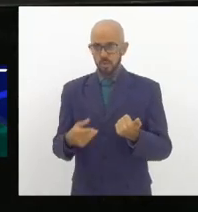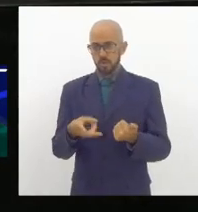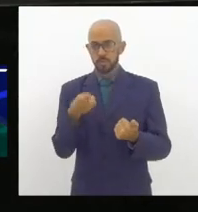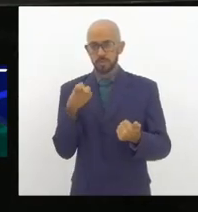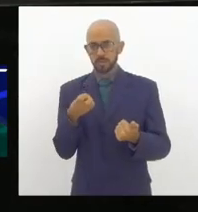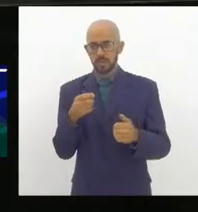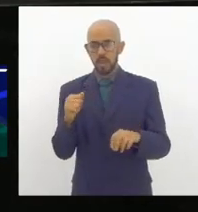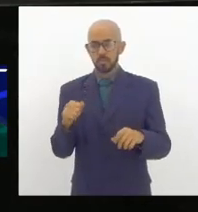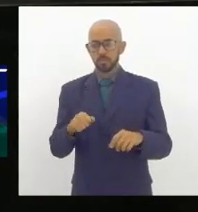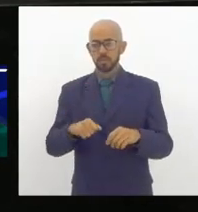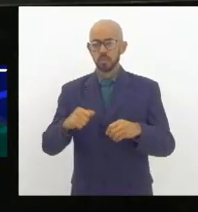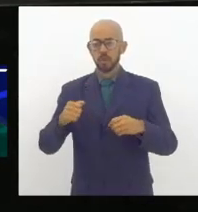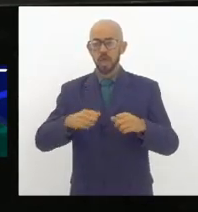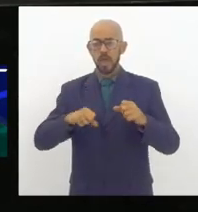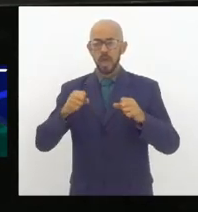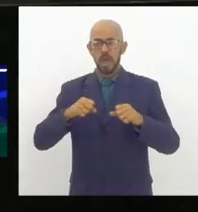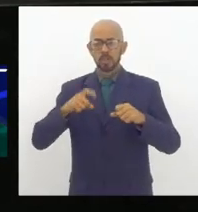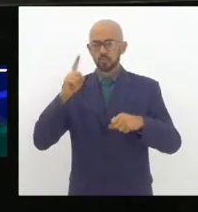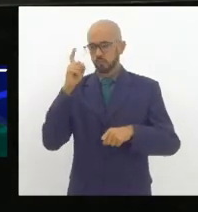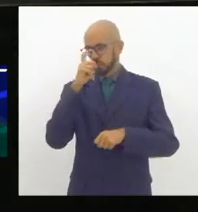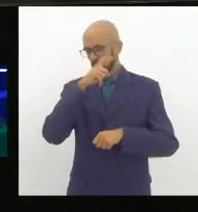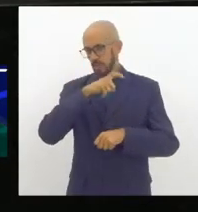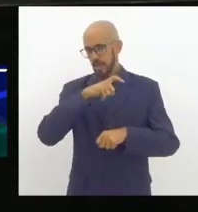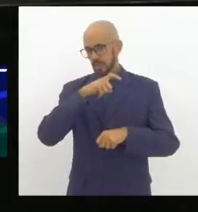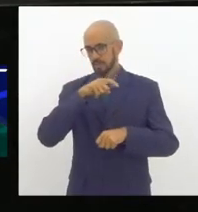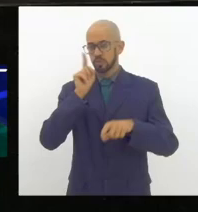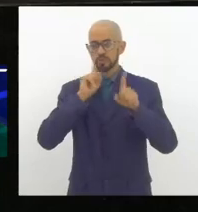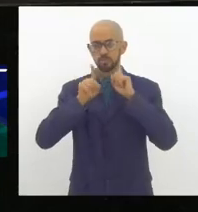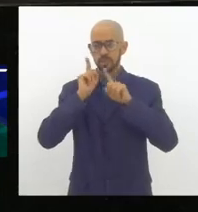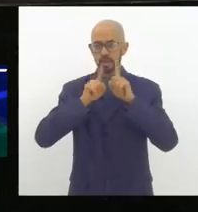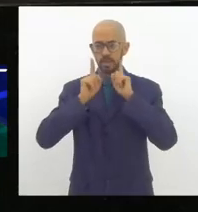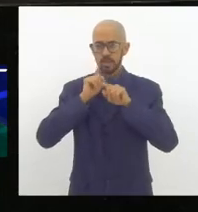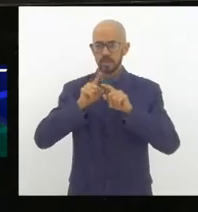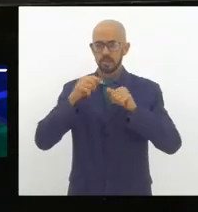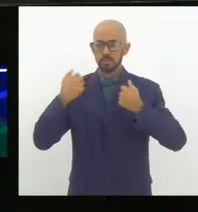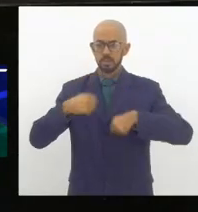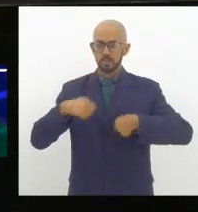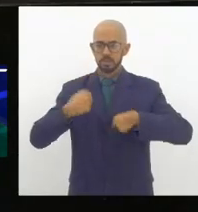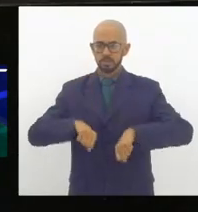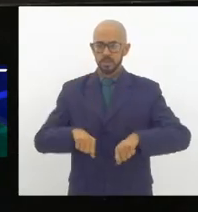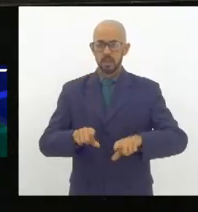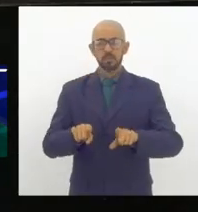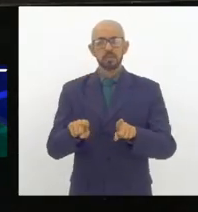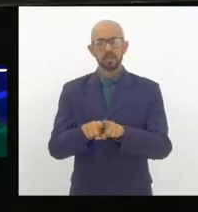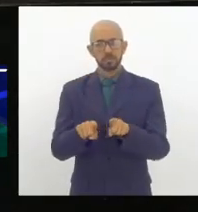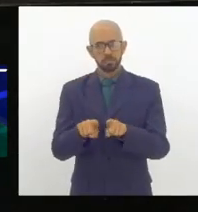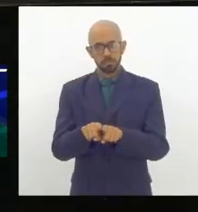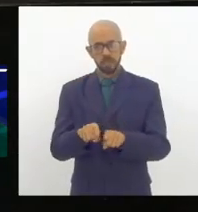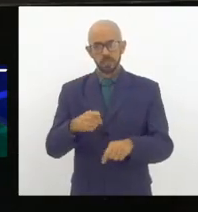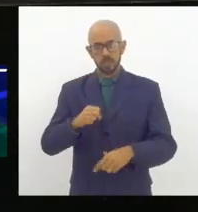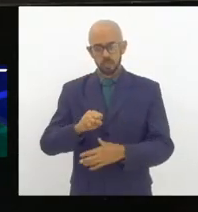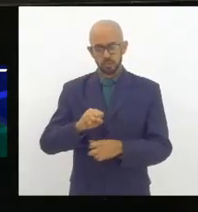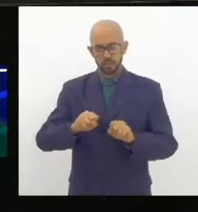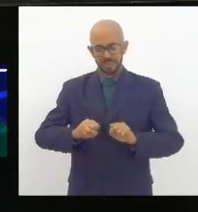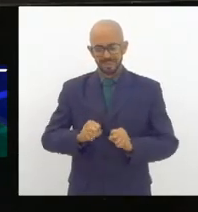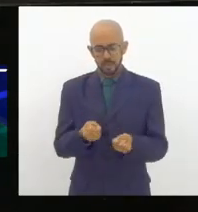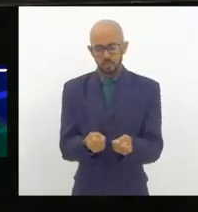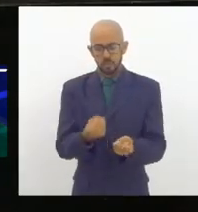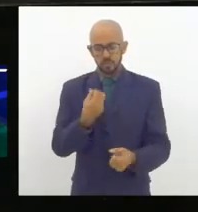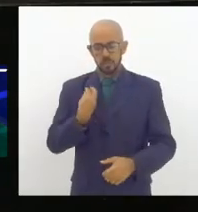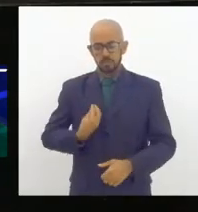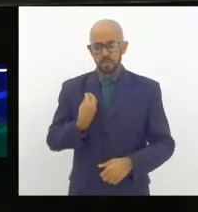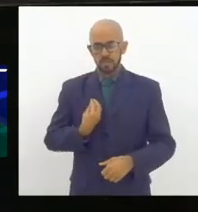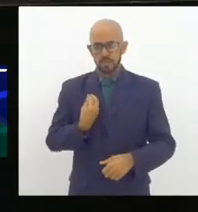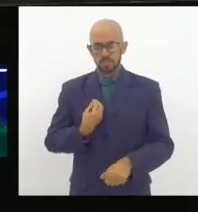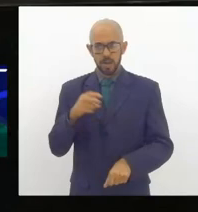transtorno que tá vivendo a população de Maricá que merecer muito terá o segurança presente para resguardar aquela